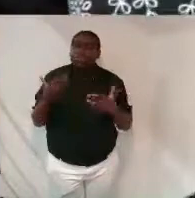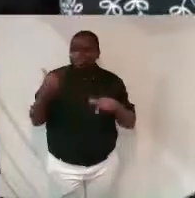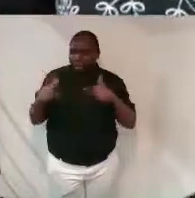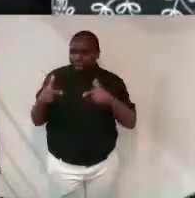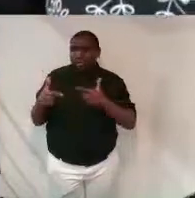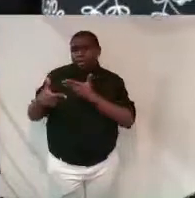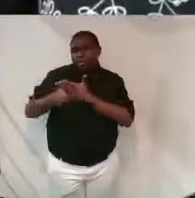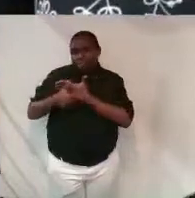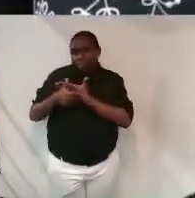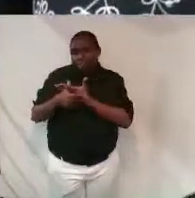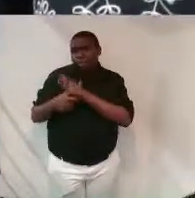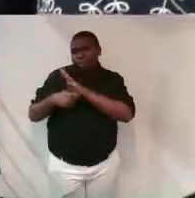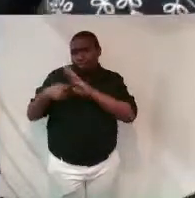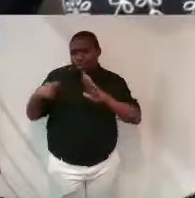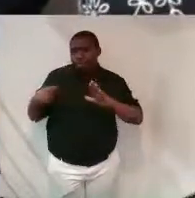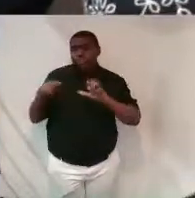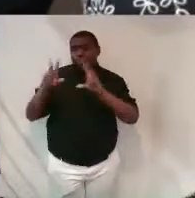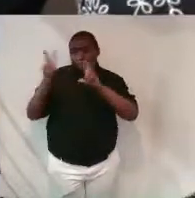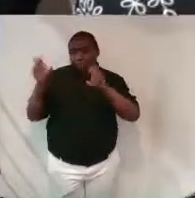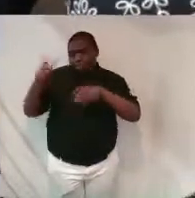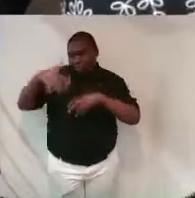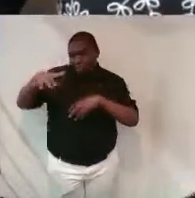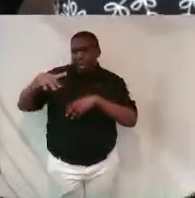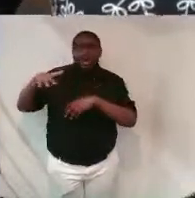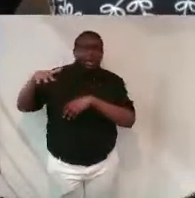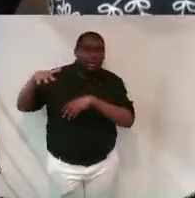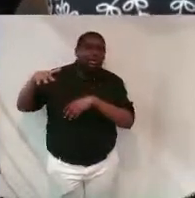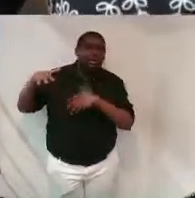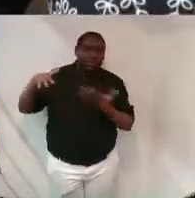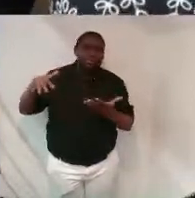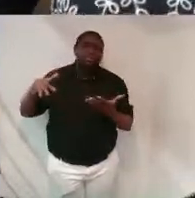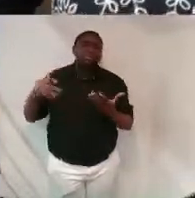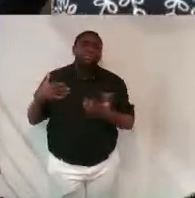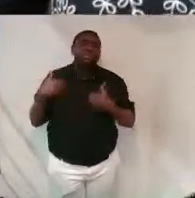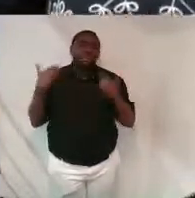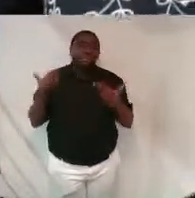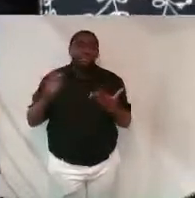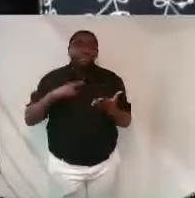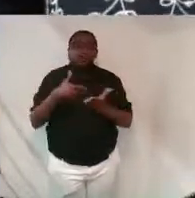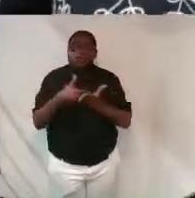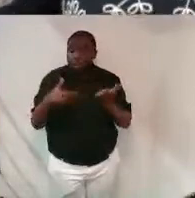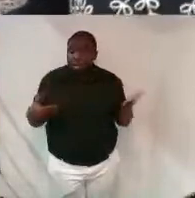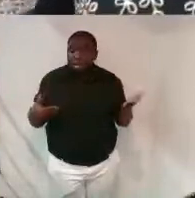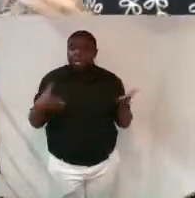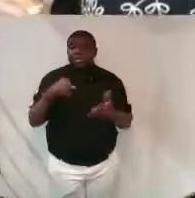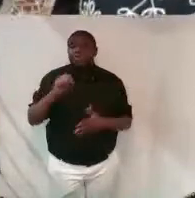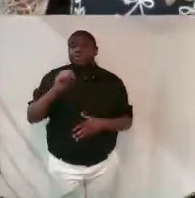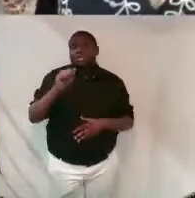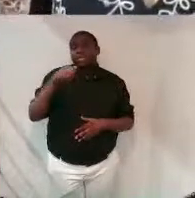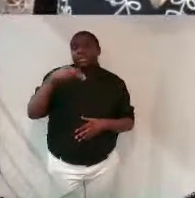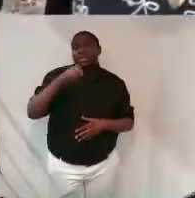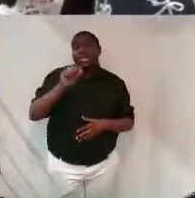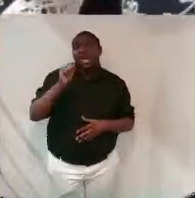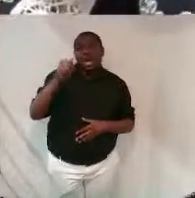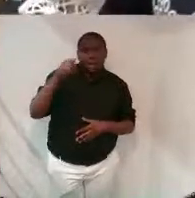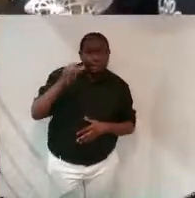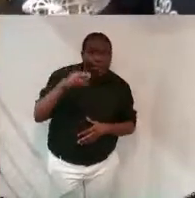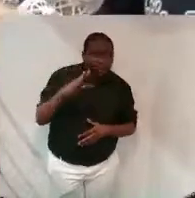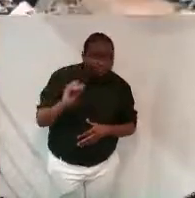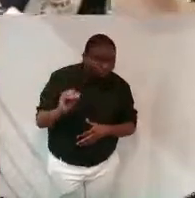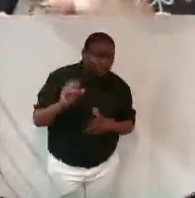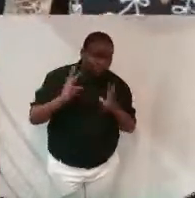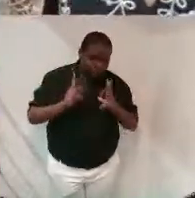essa função regulatória em relação aos resíduos, o que coloca, portanto, os contratos de saneamento numa